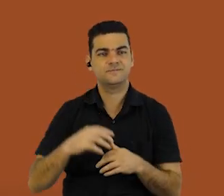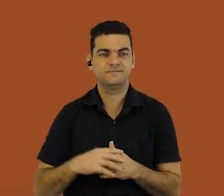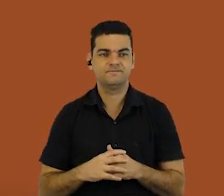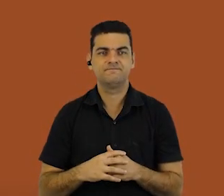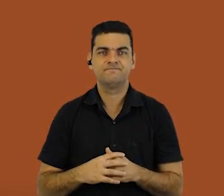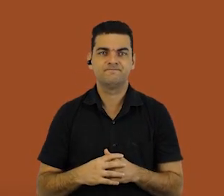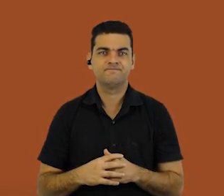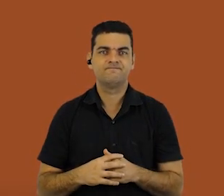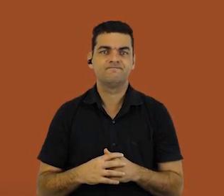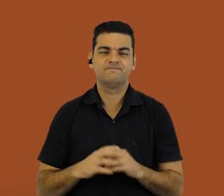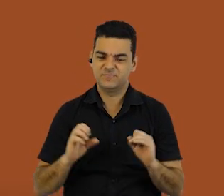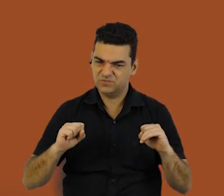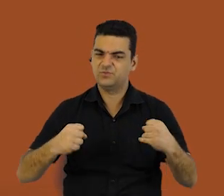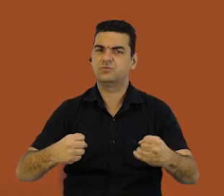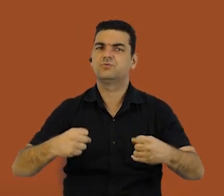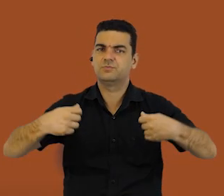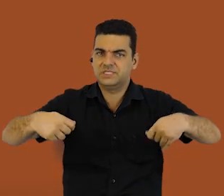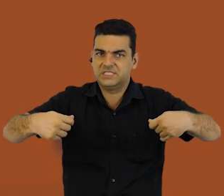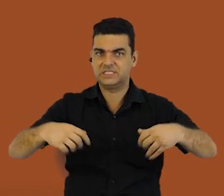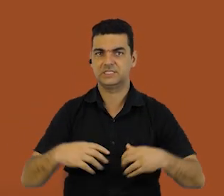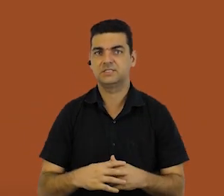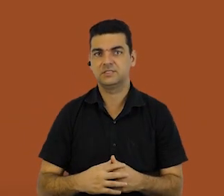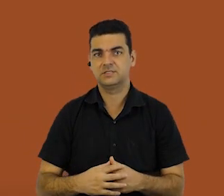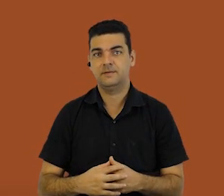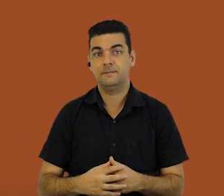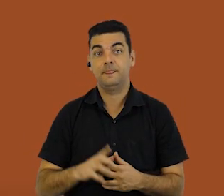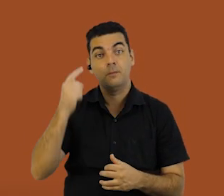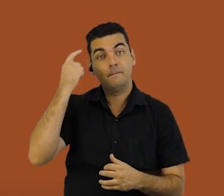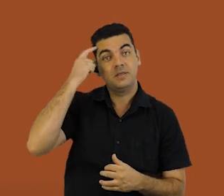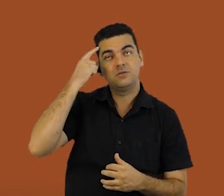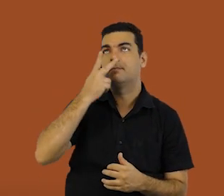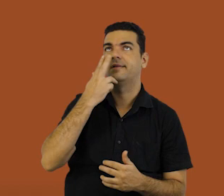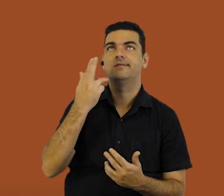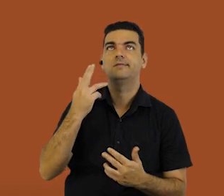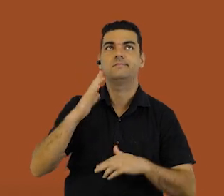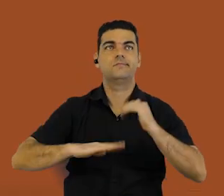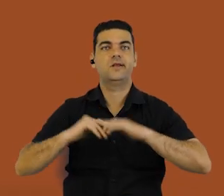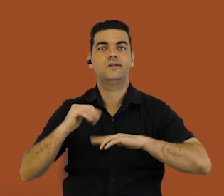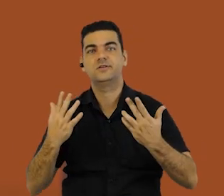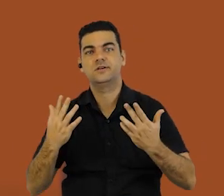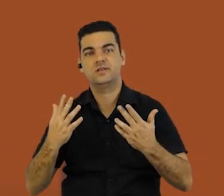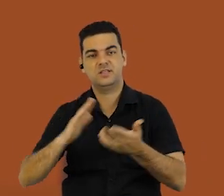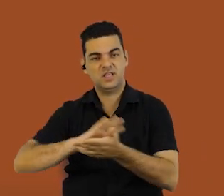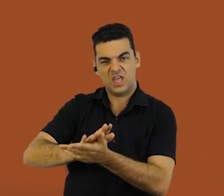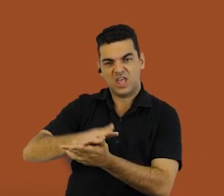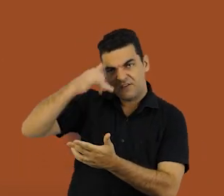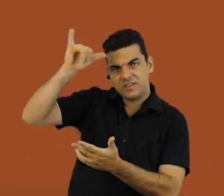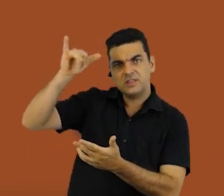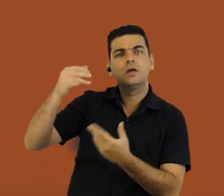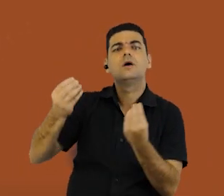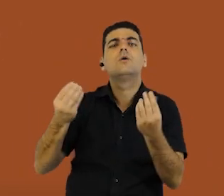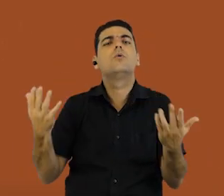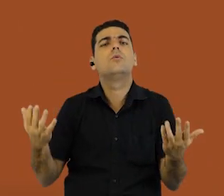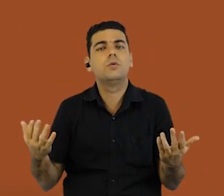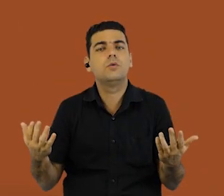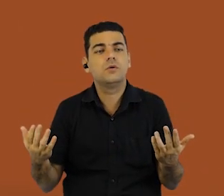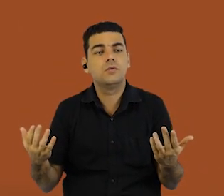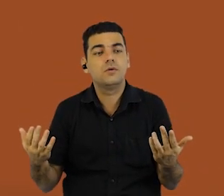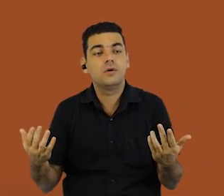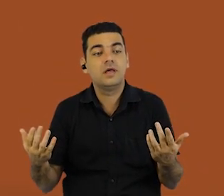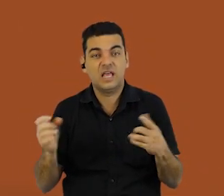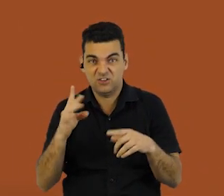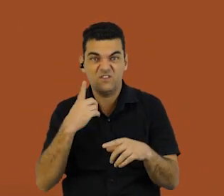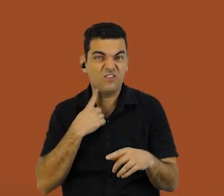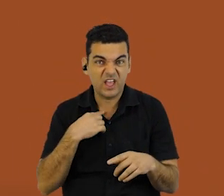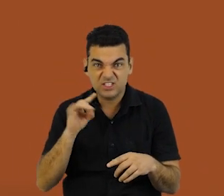longo? Assim, o desejar trabalhar com práticas antirracistas, ele não se dá simplesmente